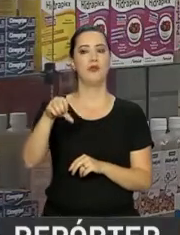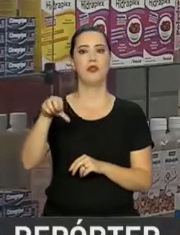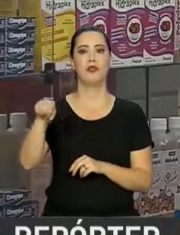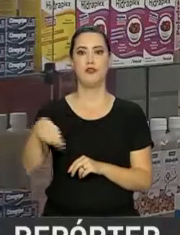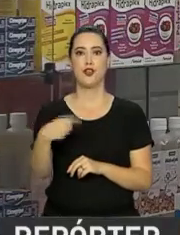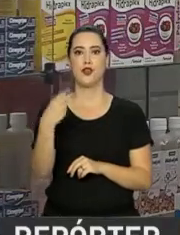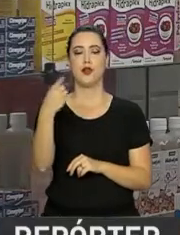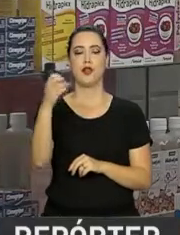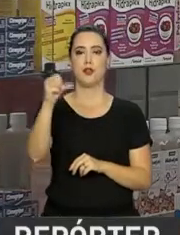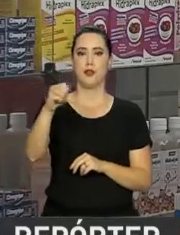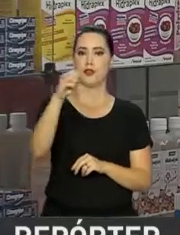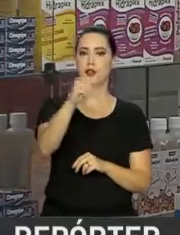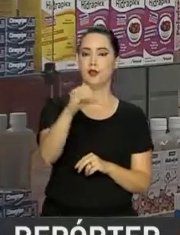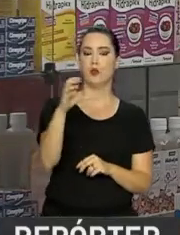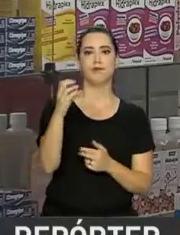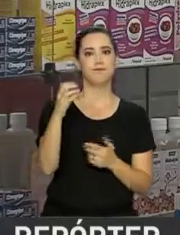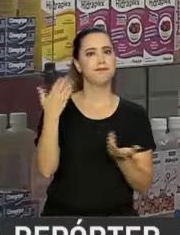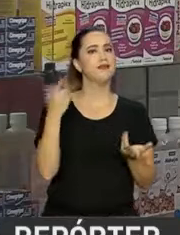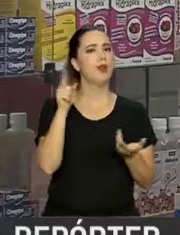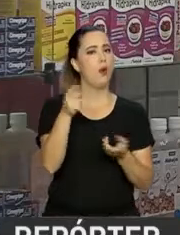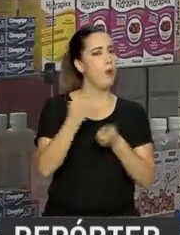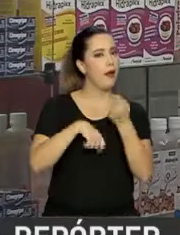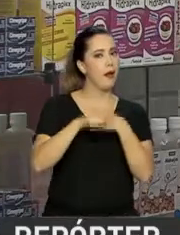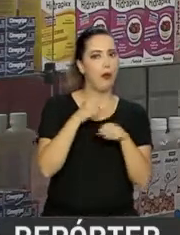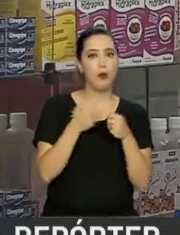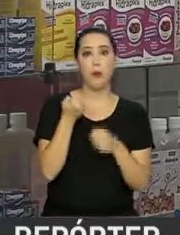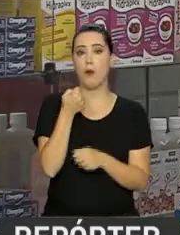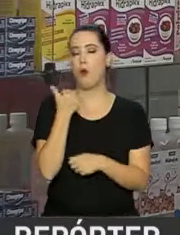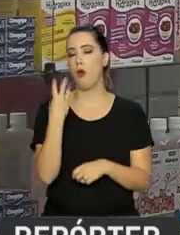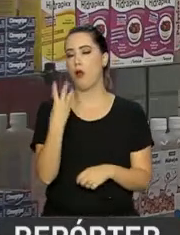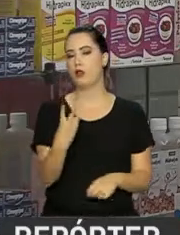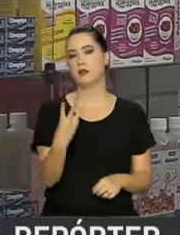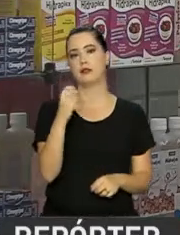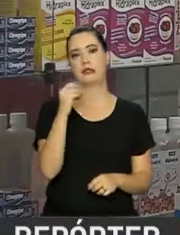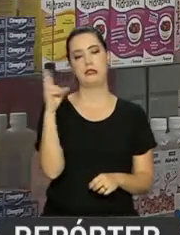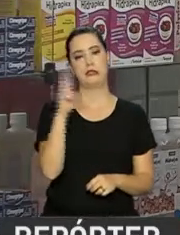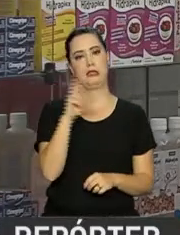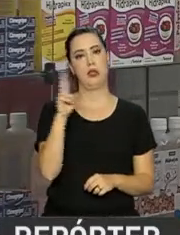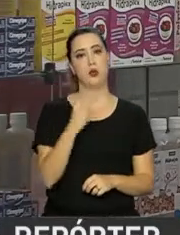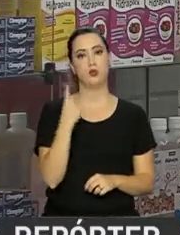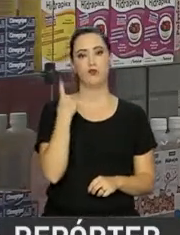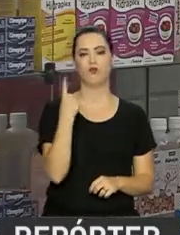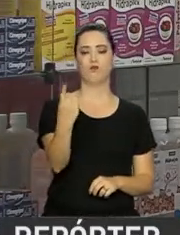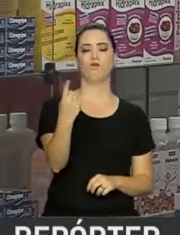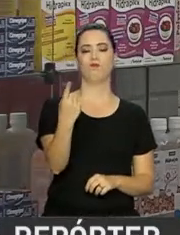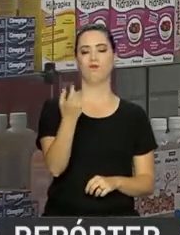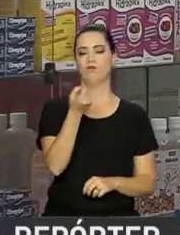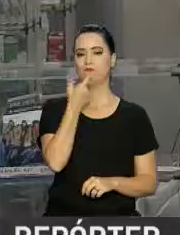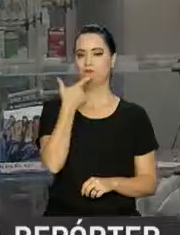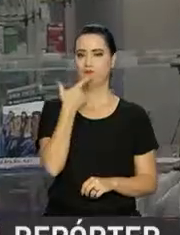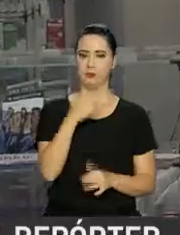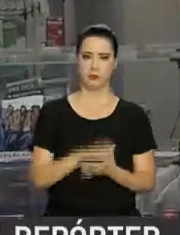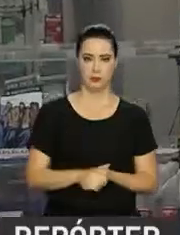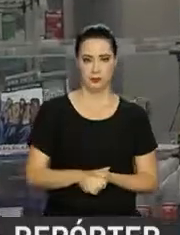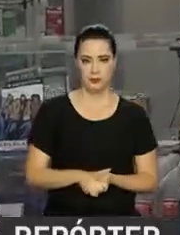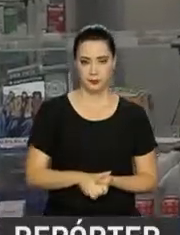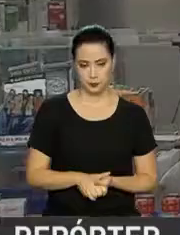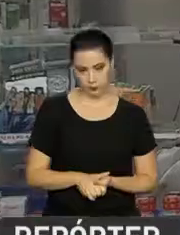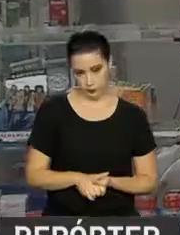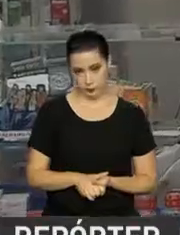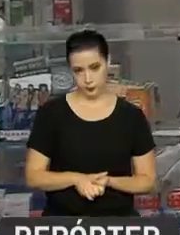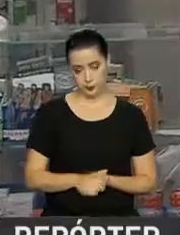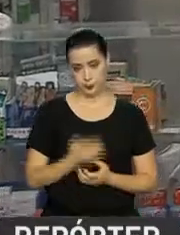e nove centavos uma economia de quase 30 reais em apenas uma caixa dona benedita